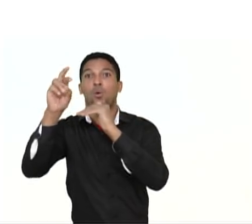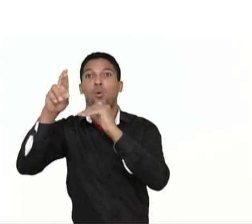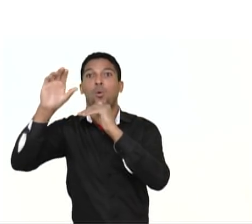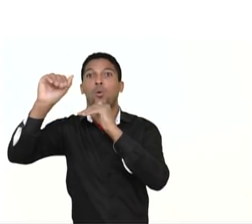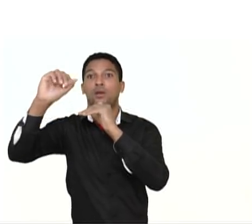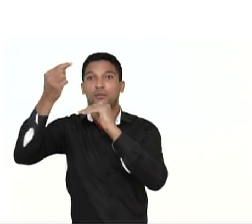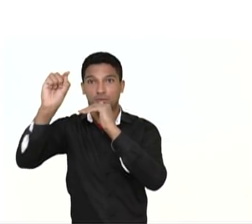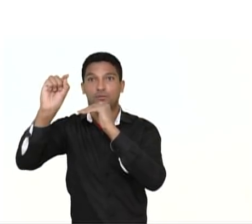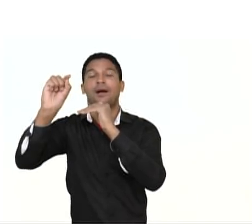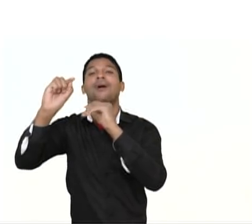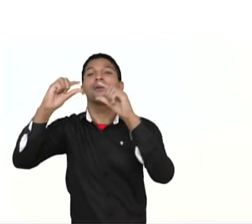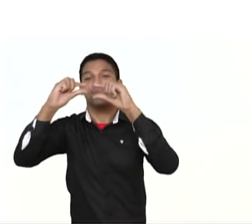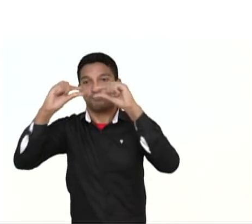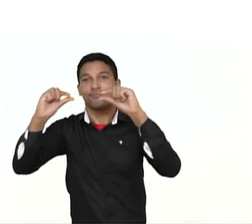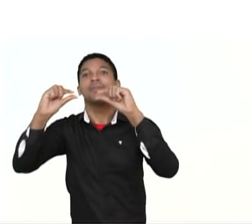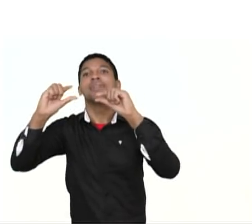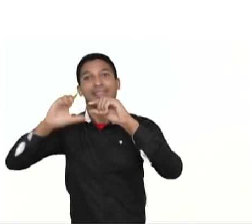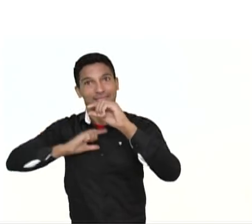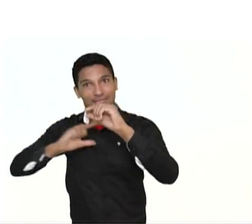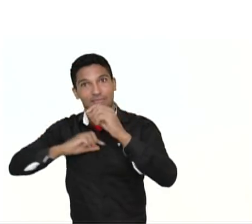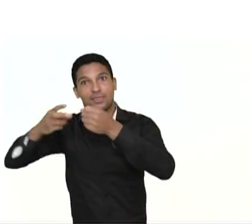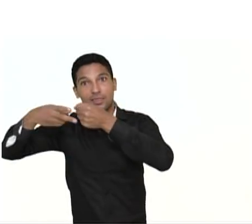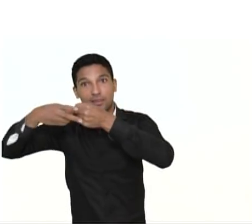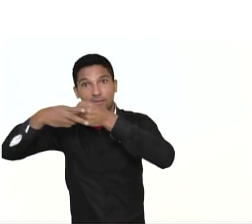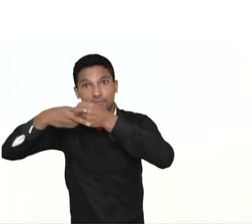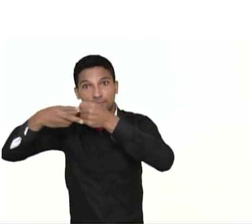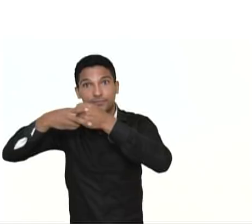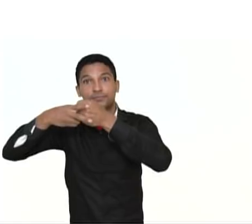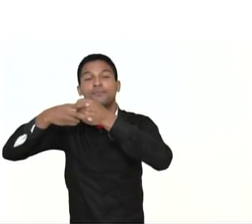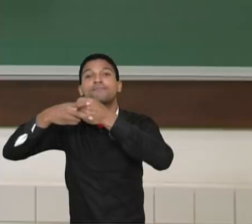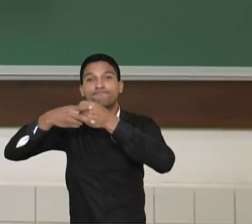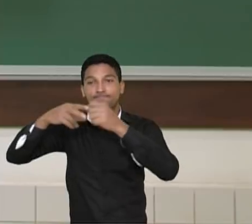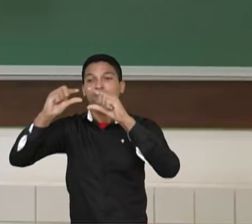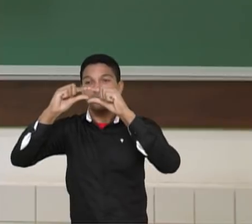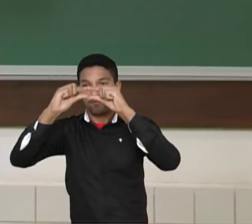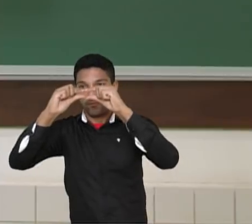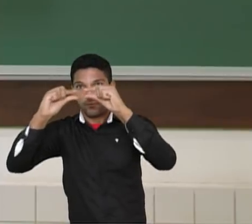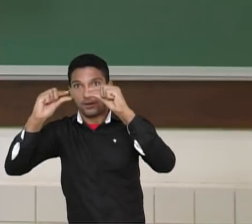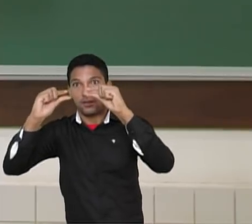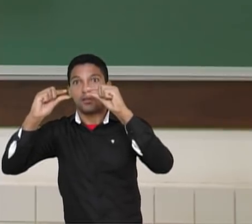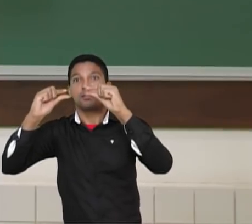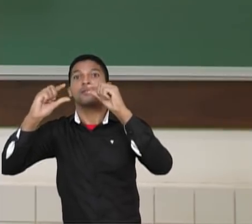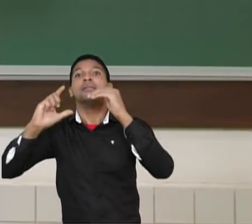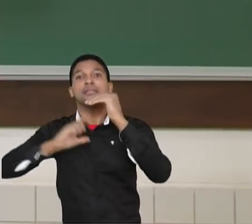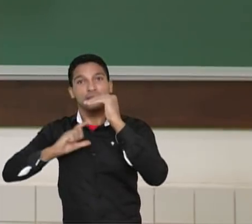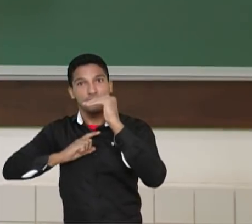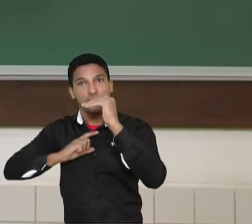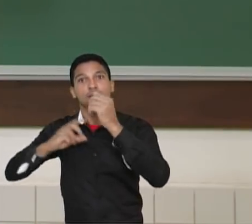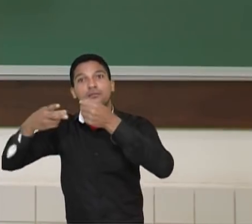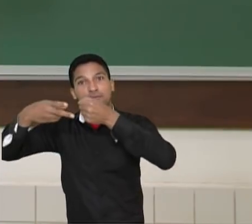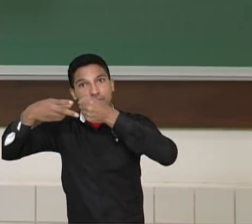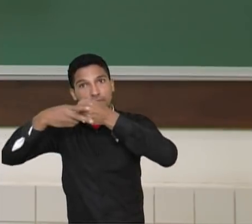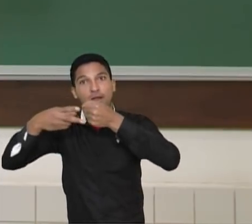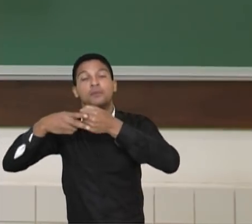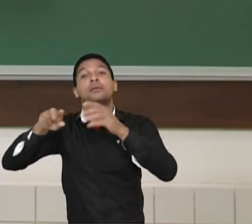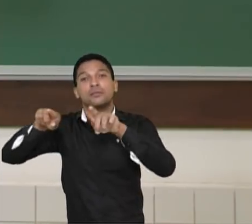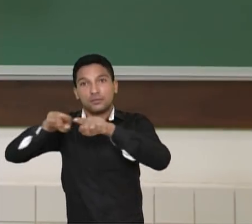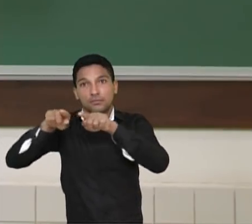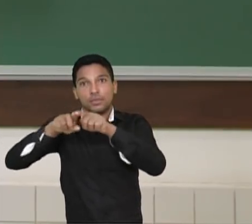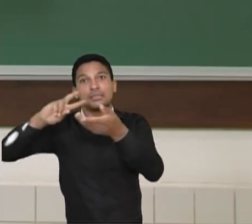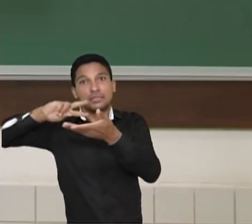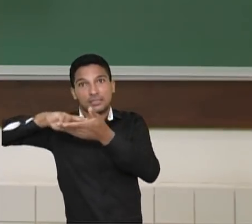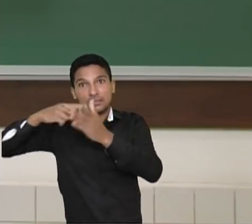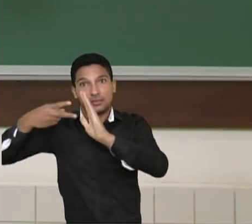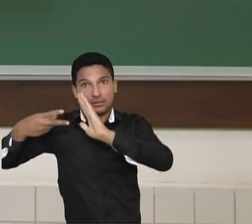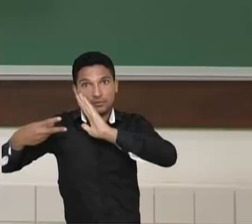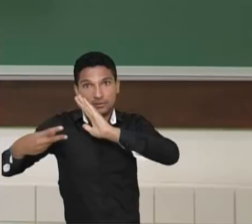por consequência, também, nós precisamos que essa frase tenha um sentido completo, claro, né? Então, se eu